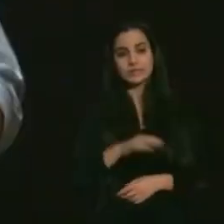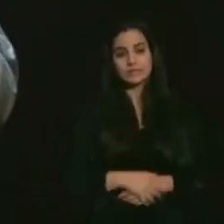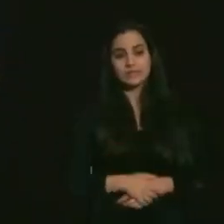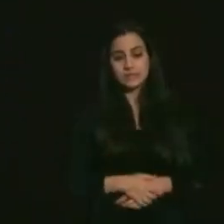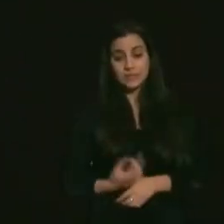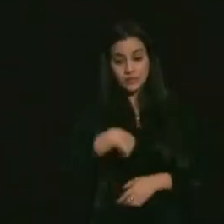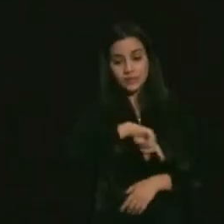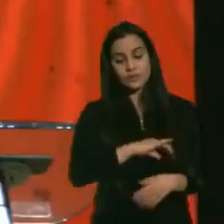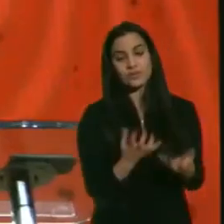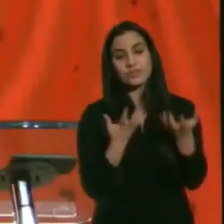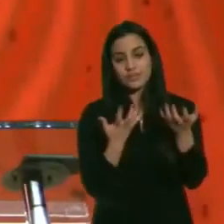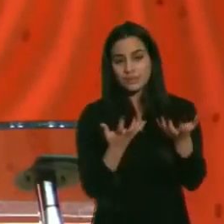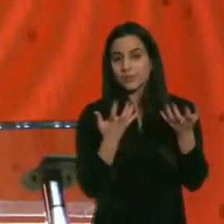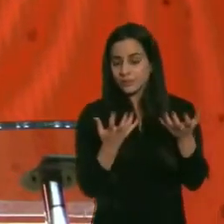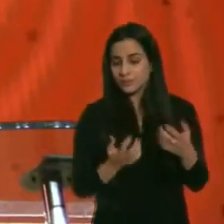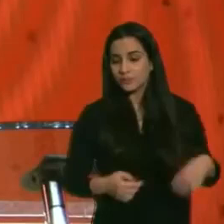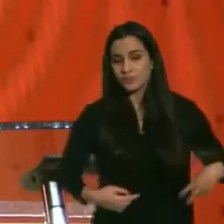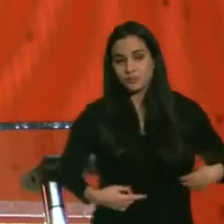Nós queríamos,